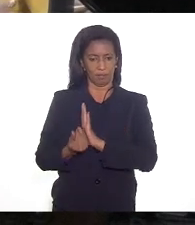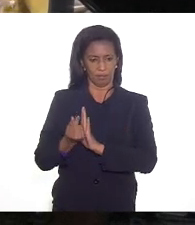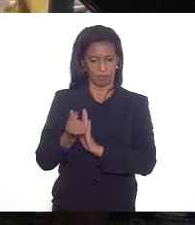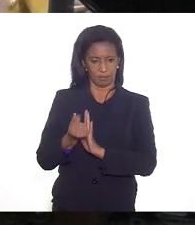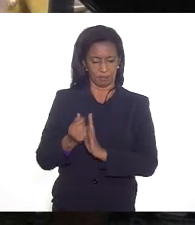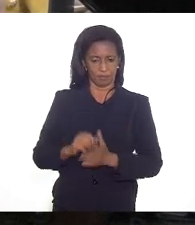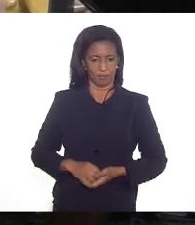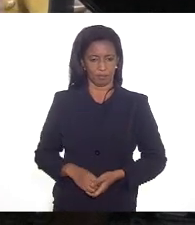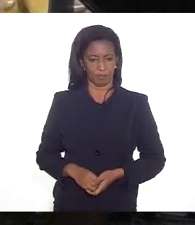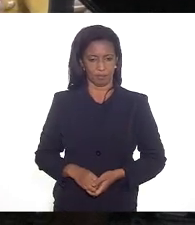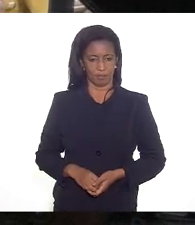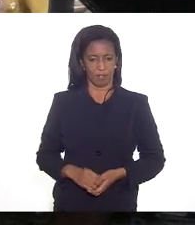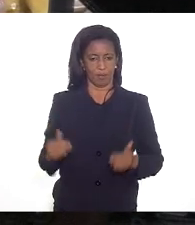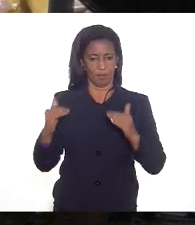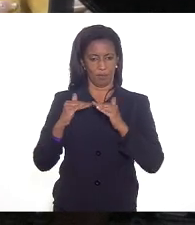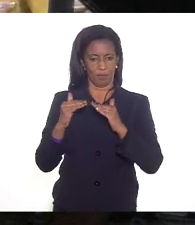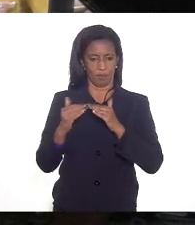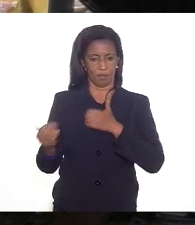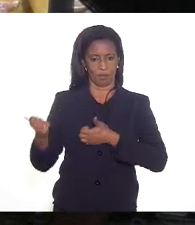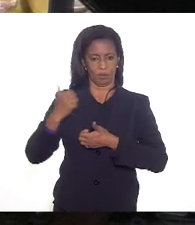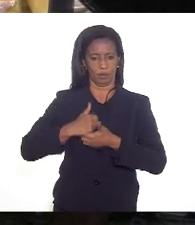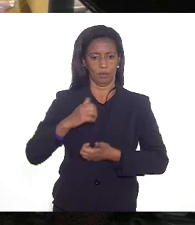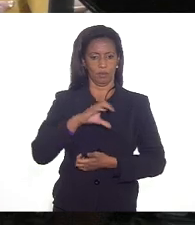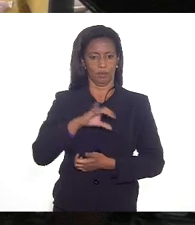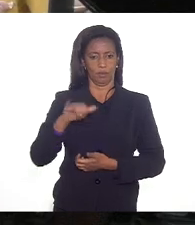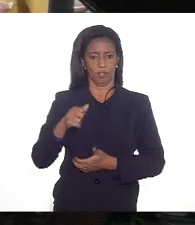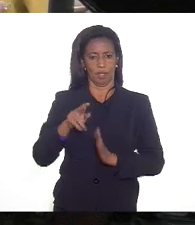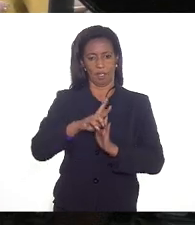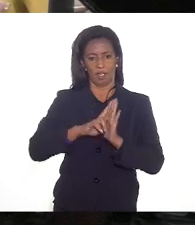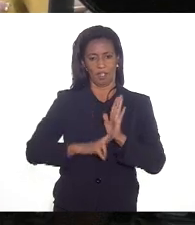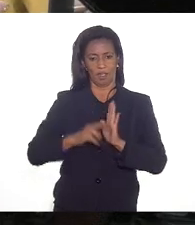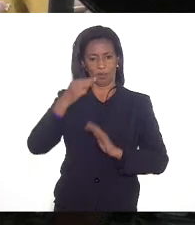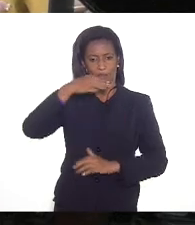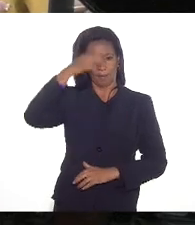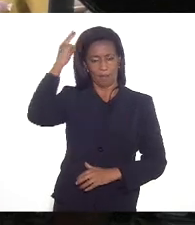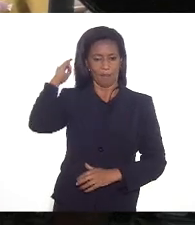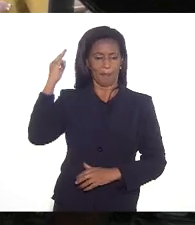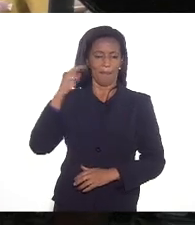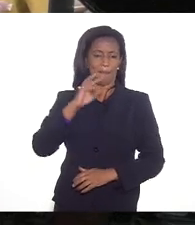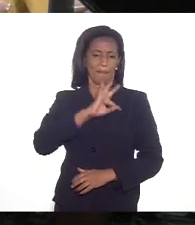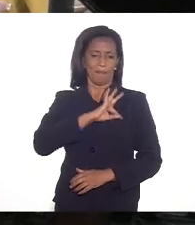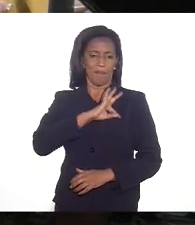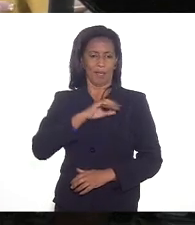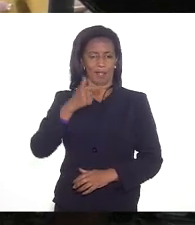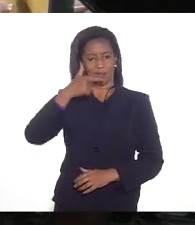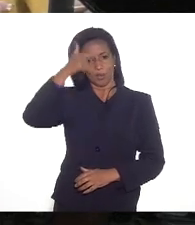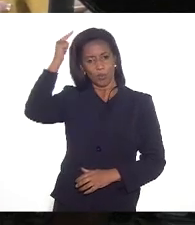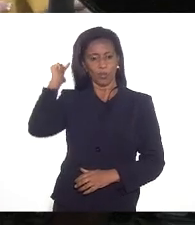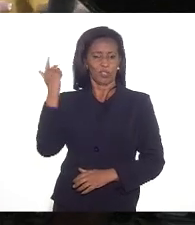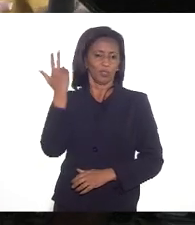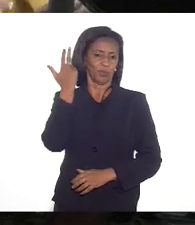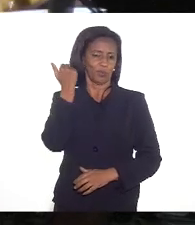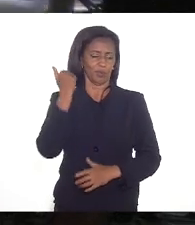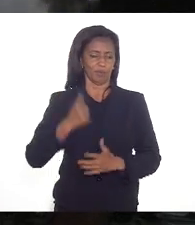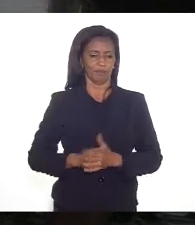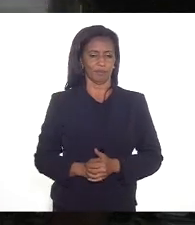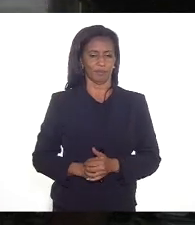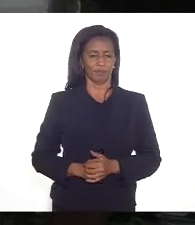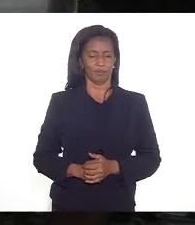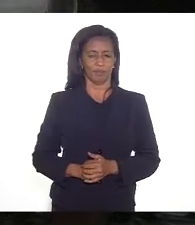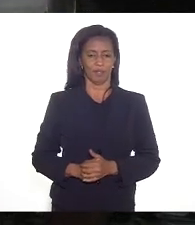orçamento favorável substituto da ccj relatório Deputado Márcio Pacheco Marta Rocha Luiz Paulo ele amarrou